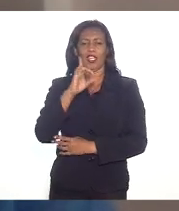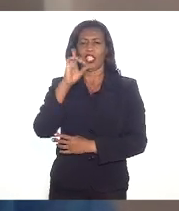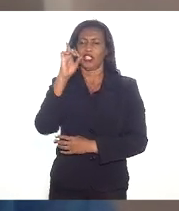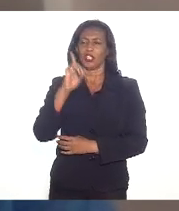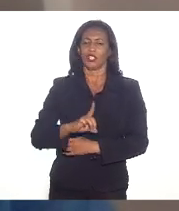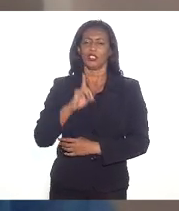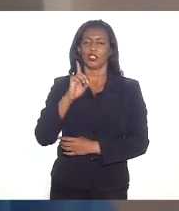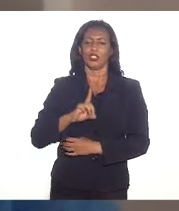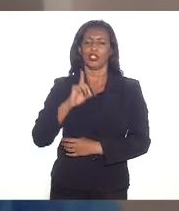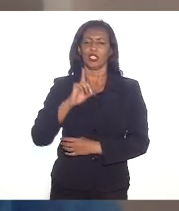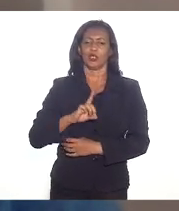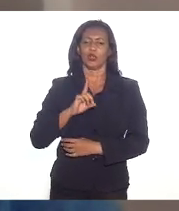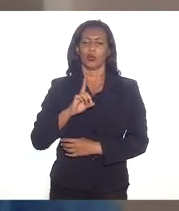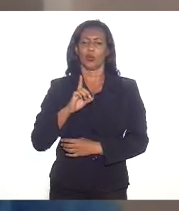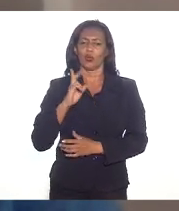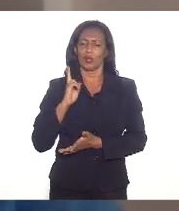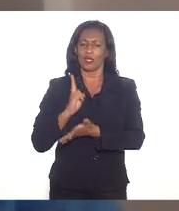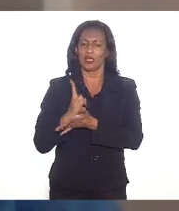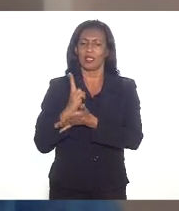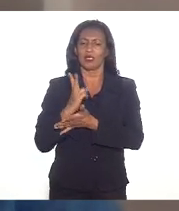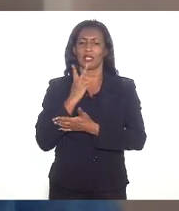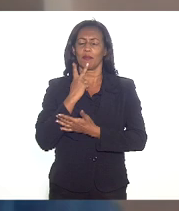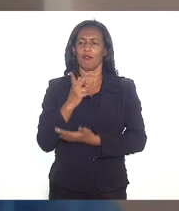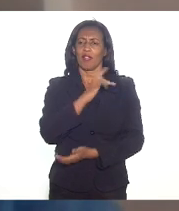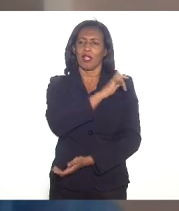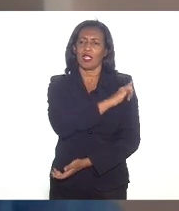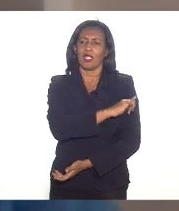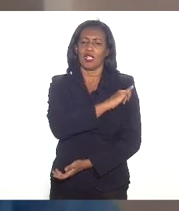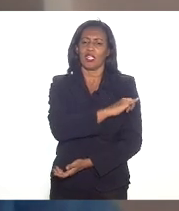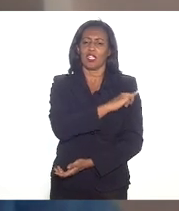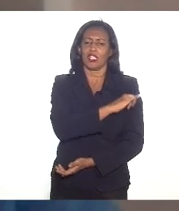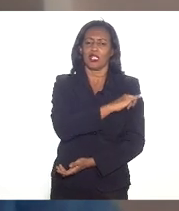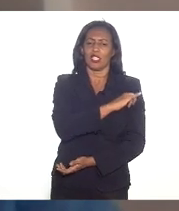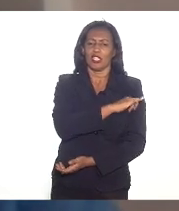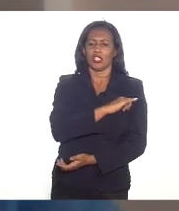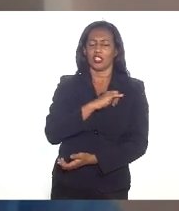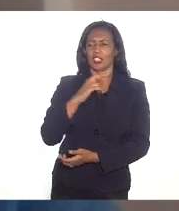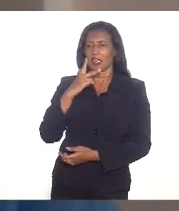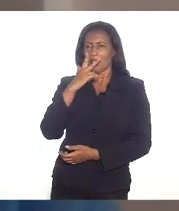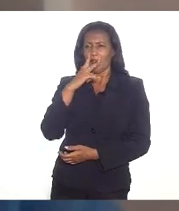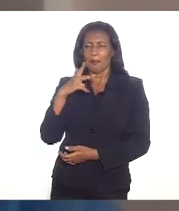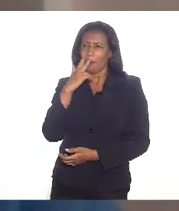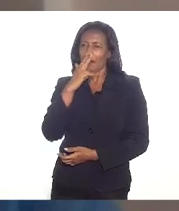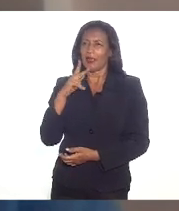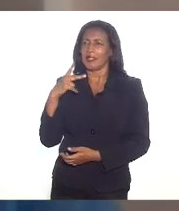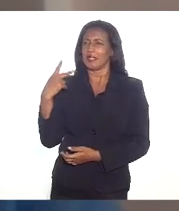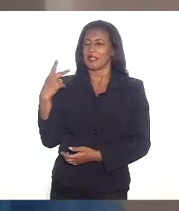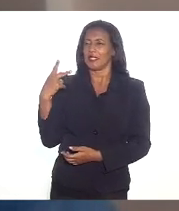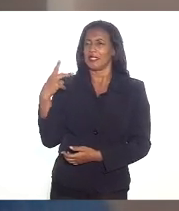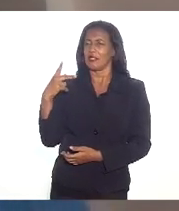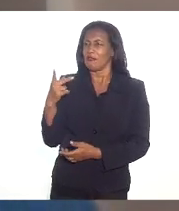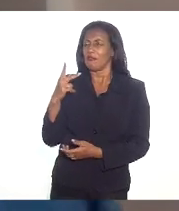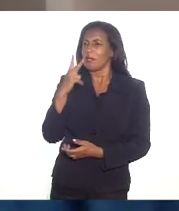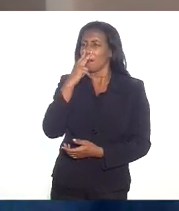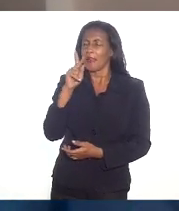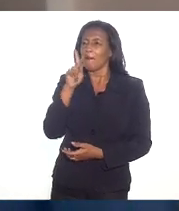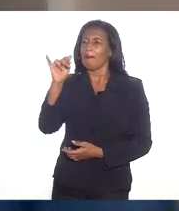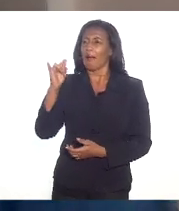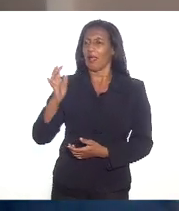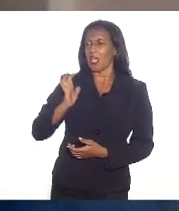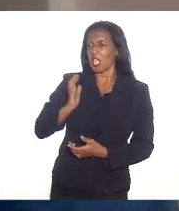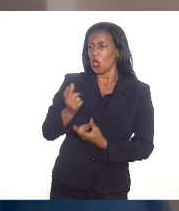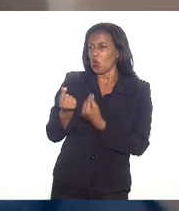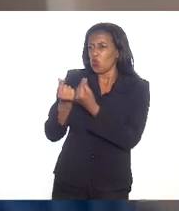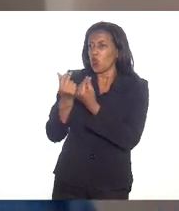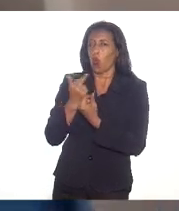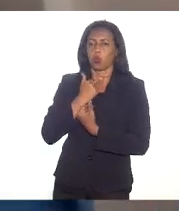assessoria junto com o Henrique, que muitos acham que o Rio de Janeiro é aquele playboy que tem um pai rico que nenhum dinheiro dá. Na verdade, nós temos muito